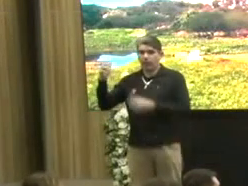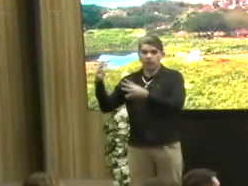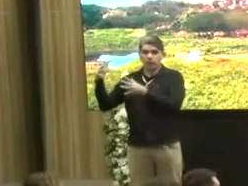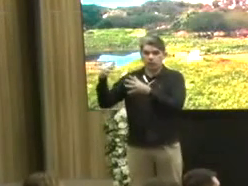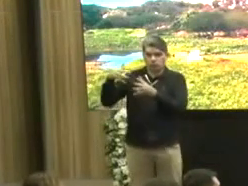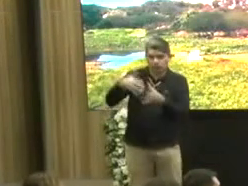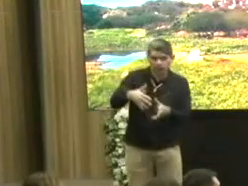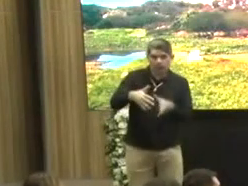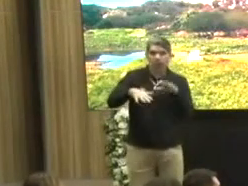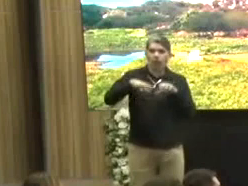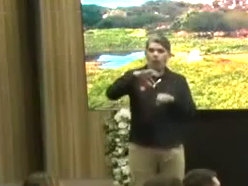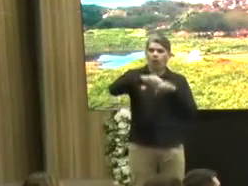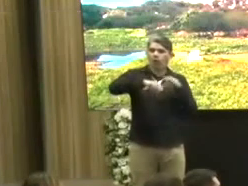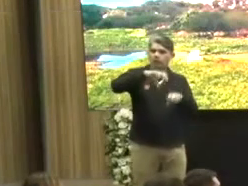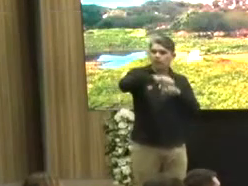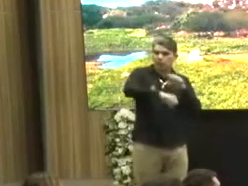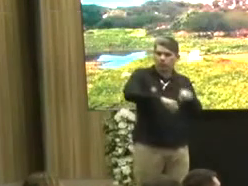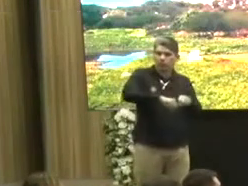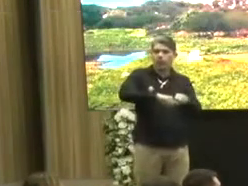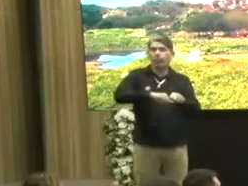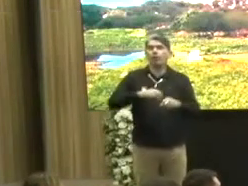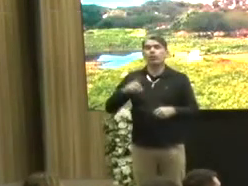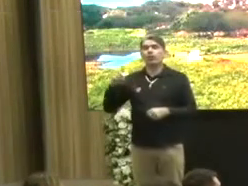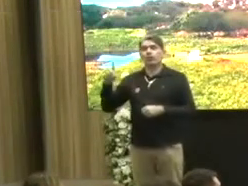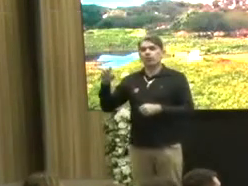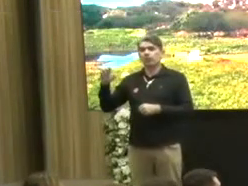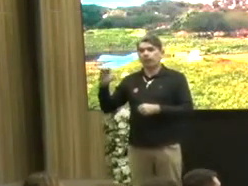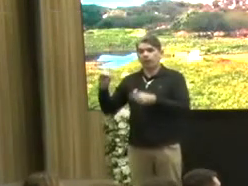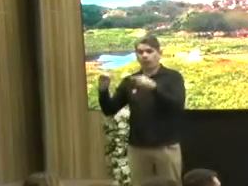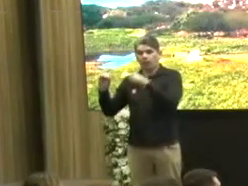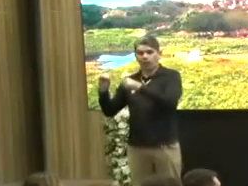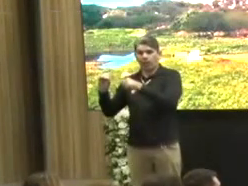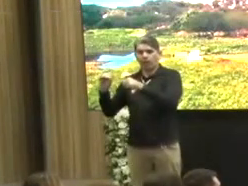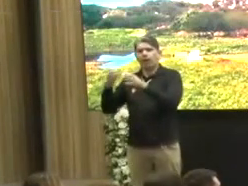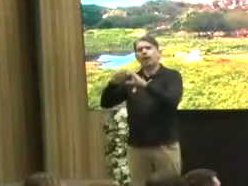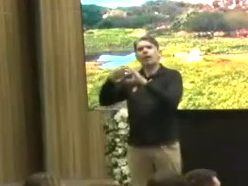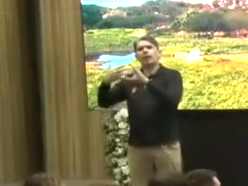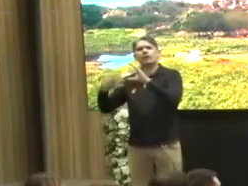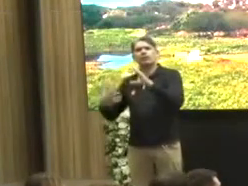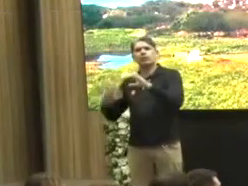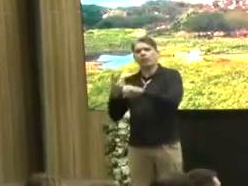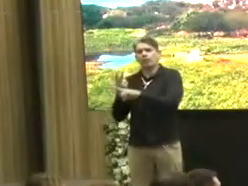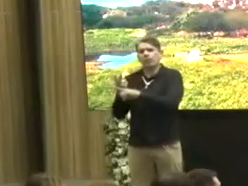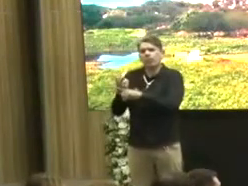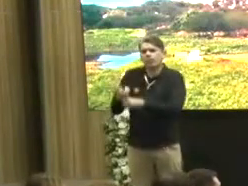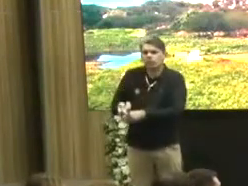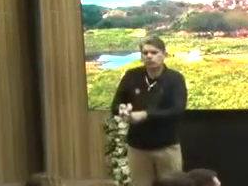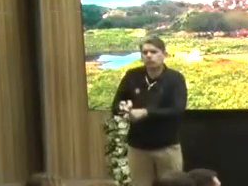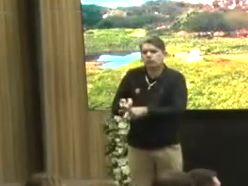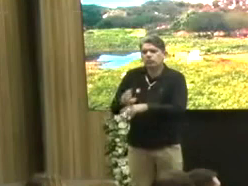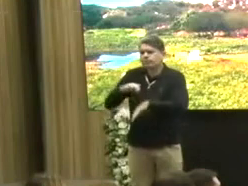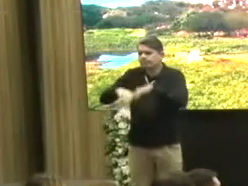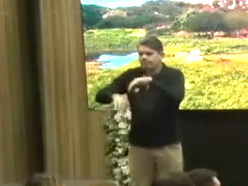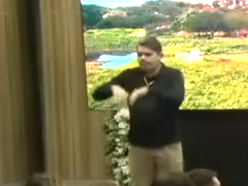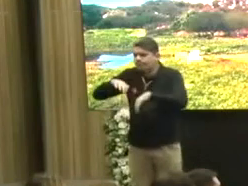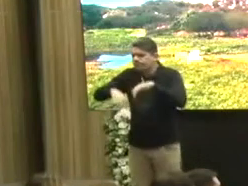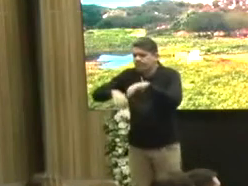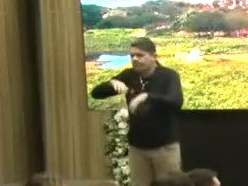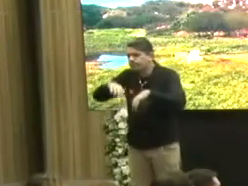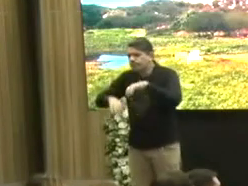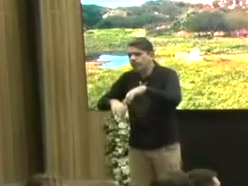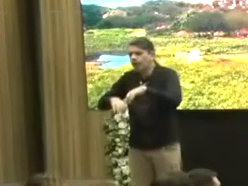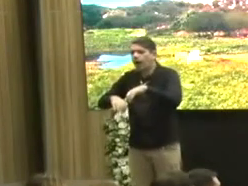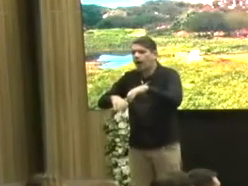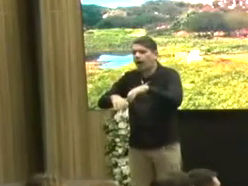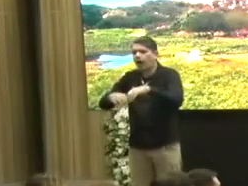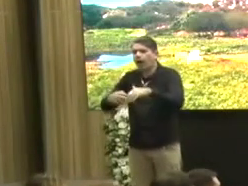que caracteriza os decoloniais? Que eles buscam as fontes soterradas para tentar interpretar de um